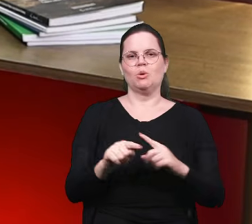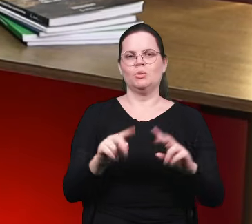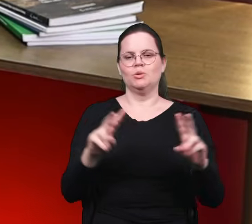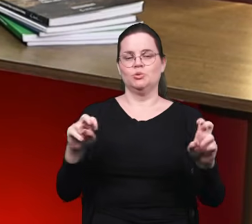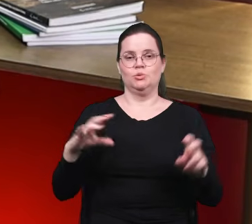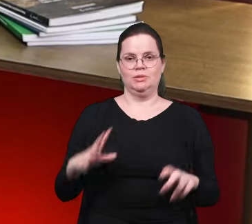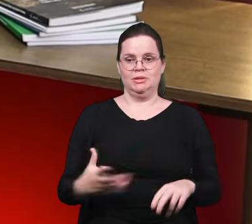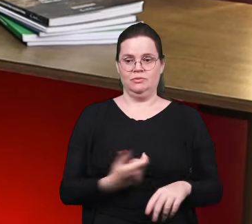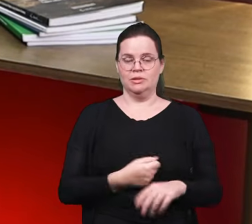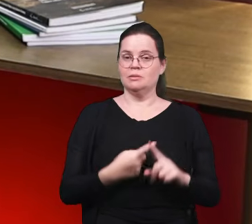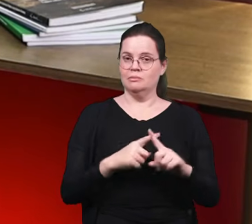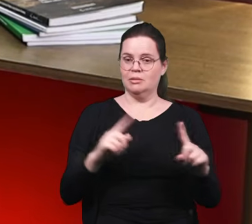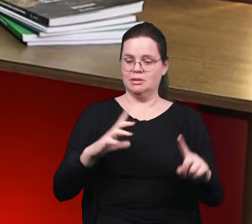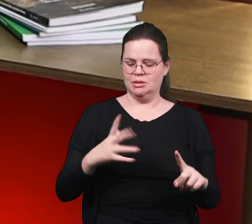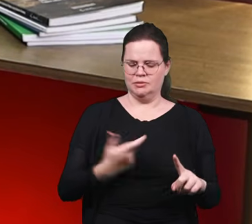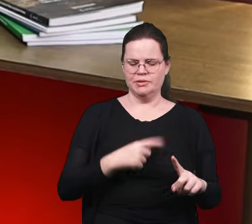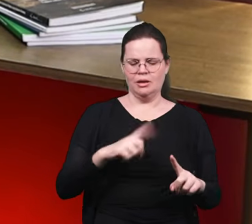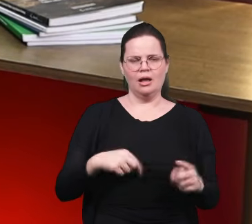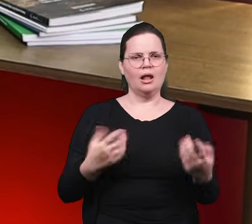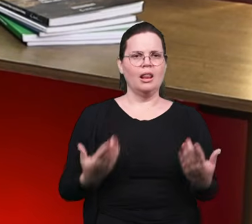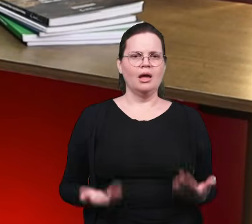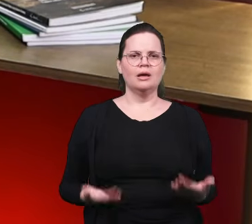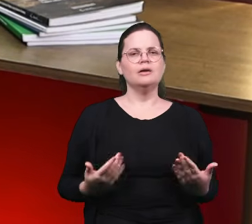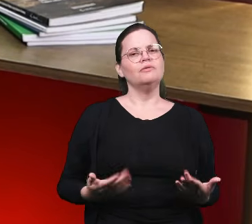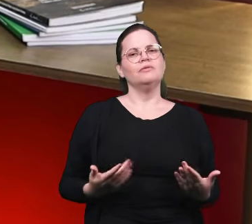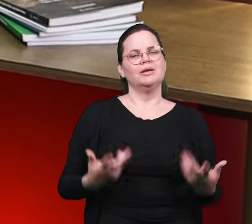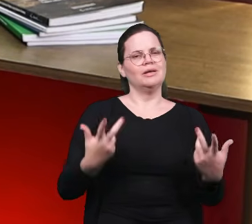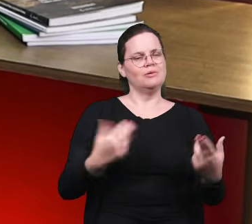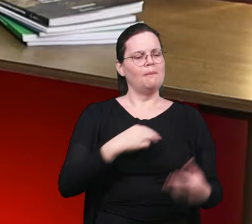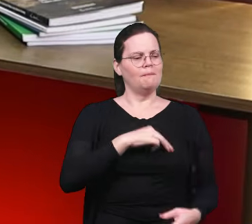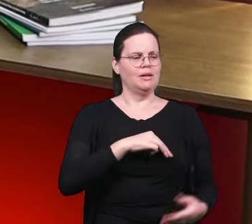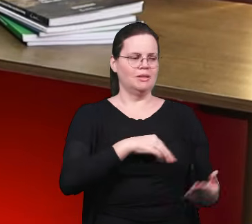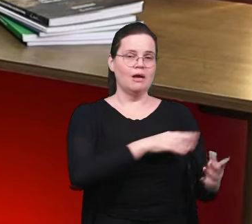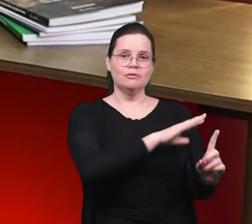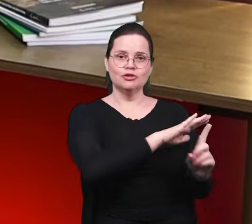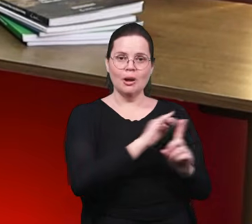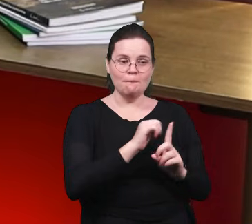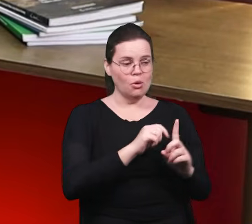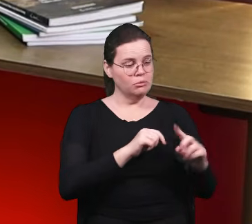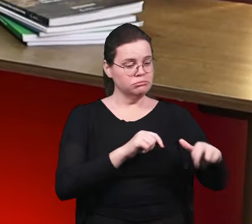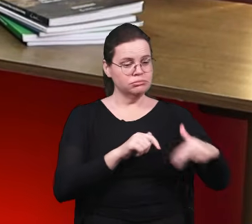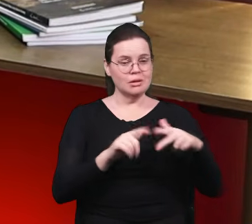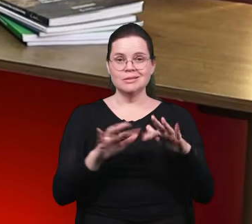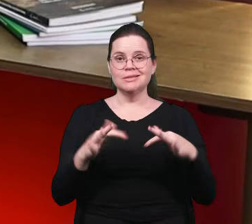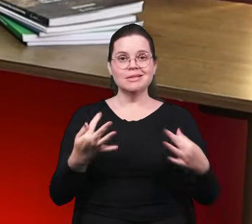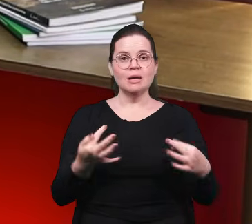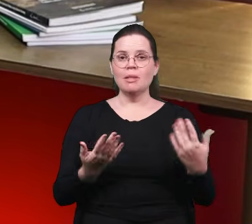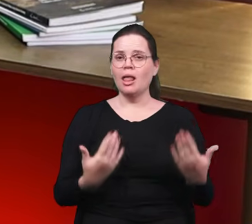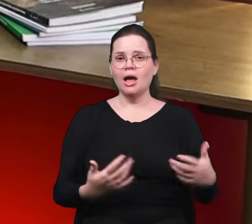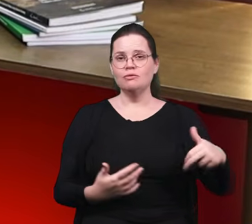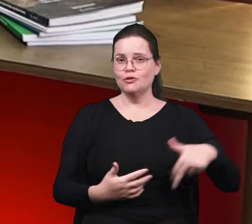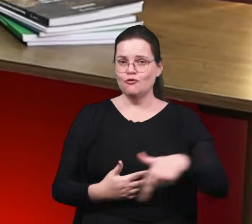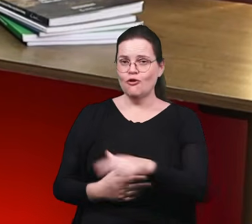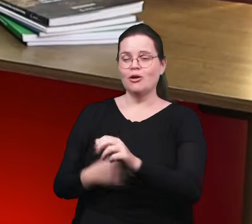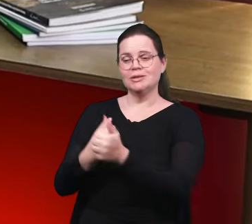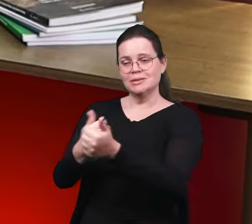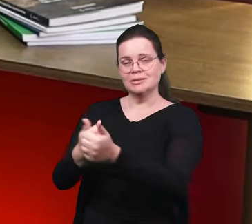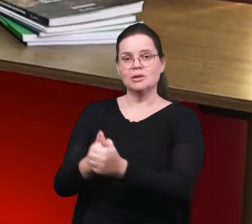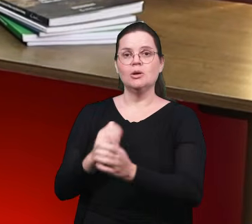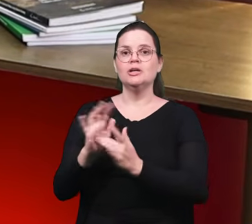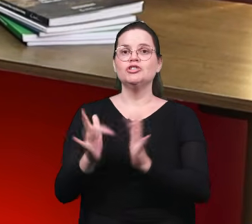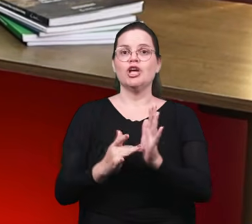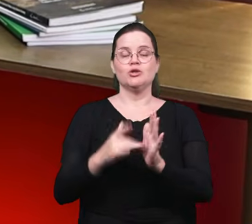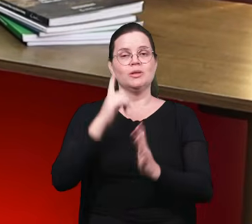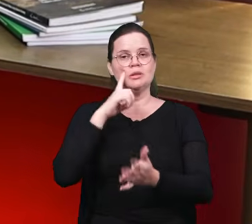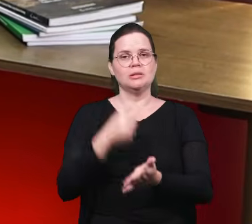salvação é essa leveza que Mateus viveu. Né? Sim. Jesus estava passando ali, Jesus escolheu passar por